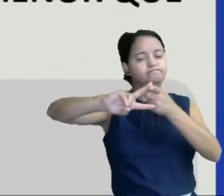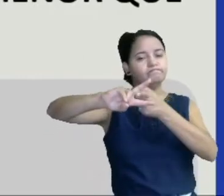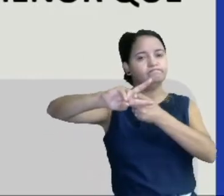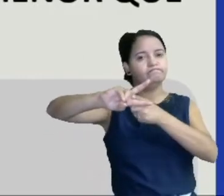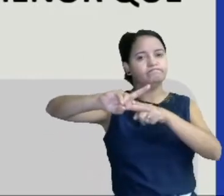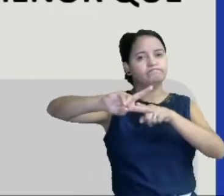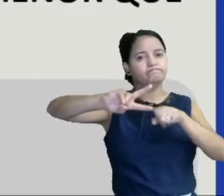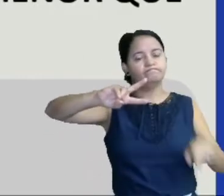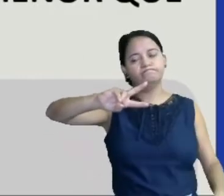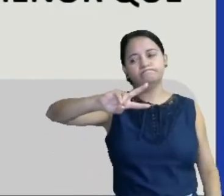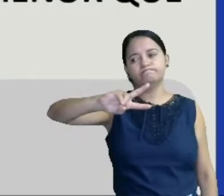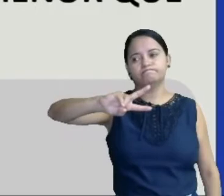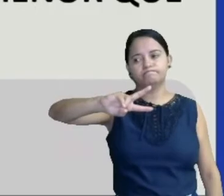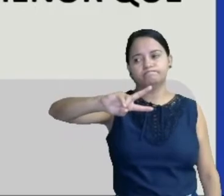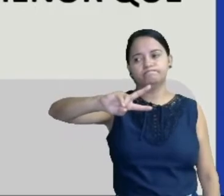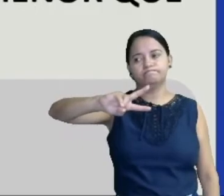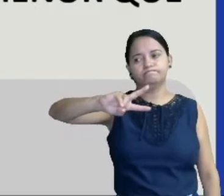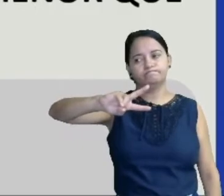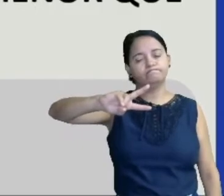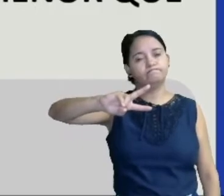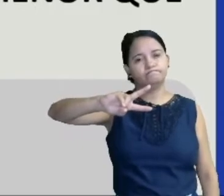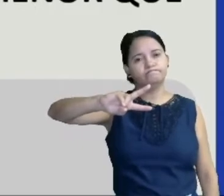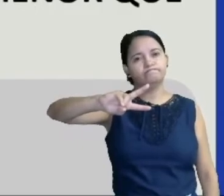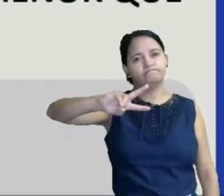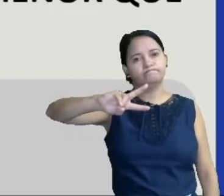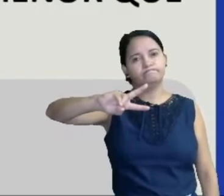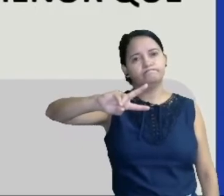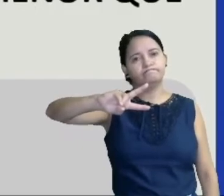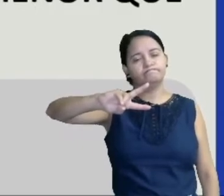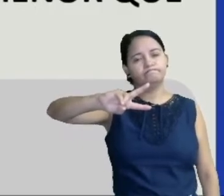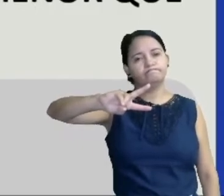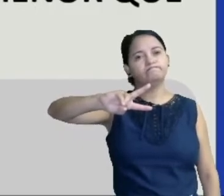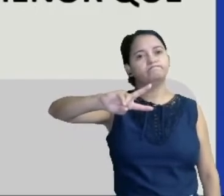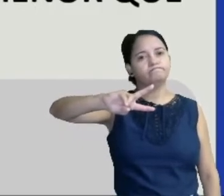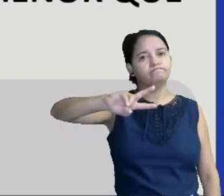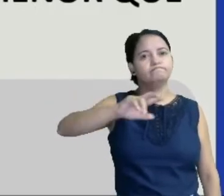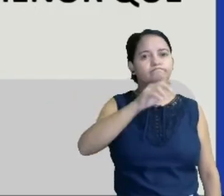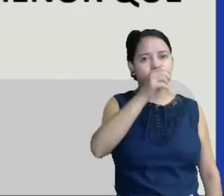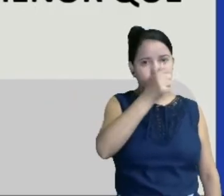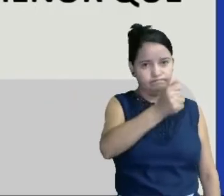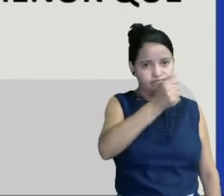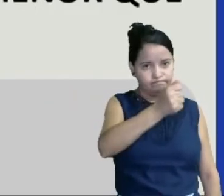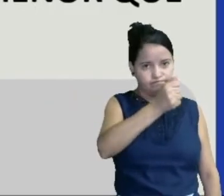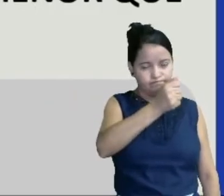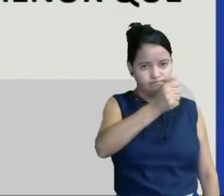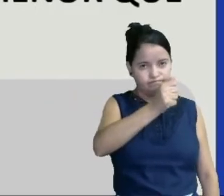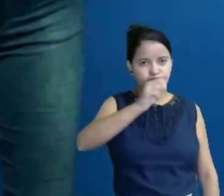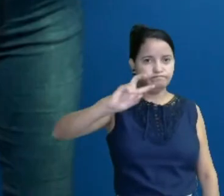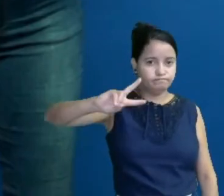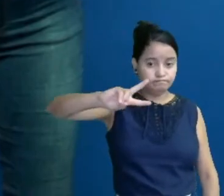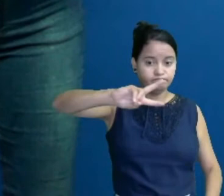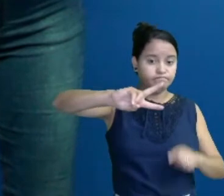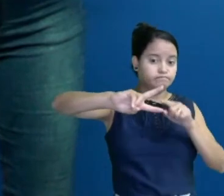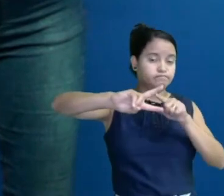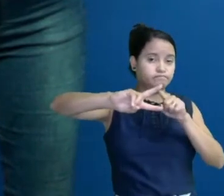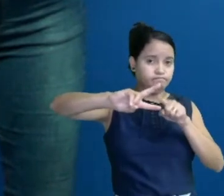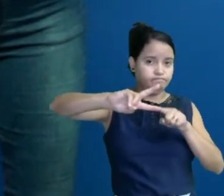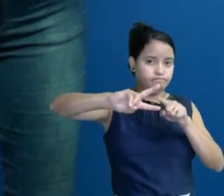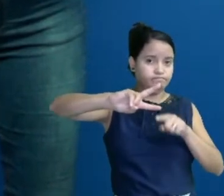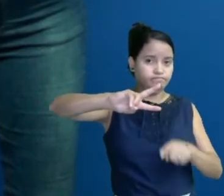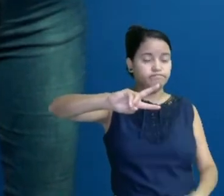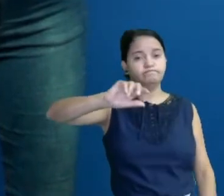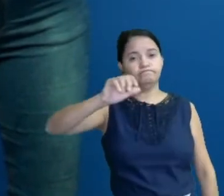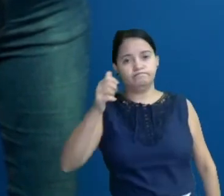que está aí é ao lado dessa abertura então a maior que bebê já na outra representação